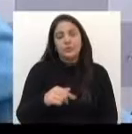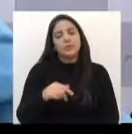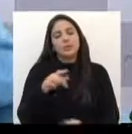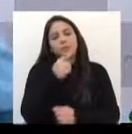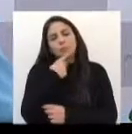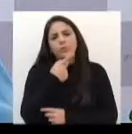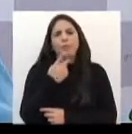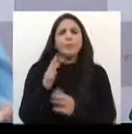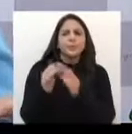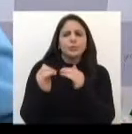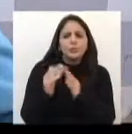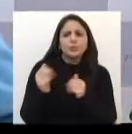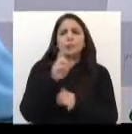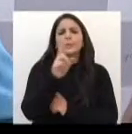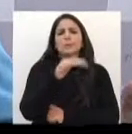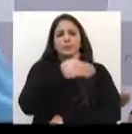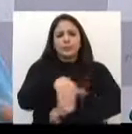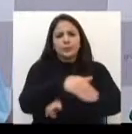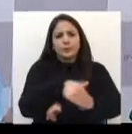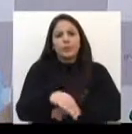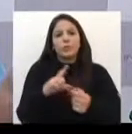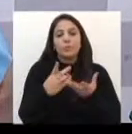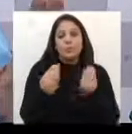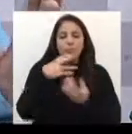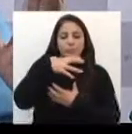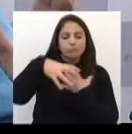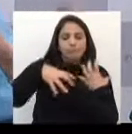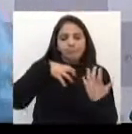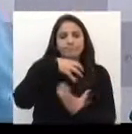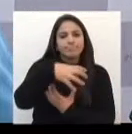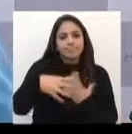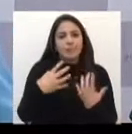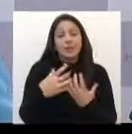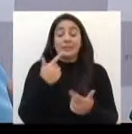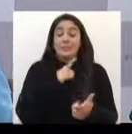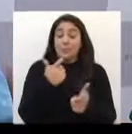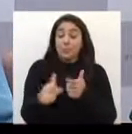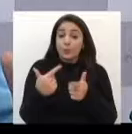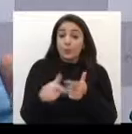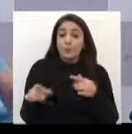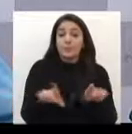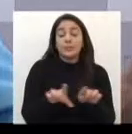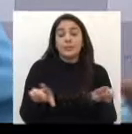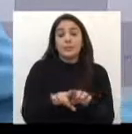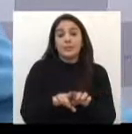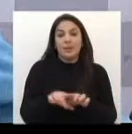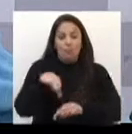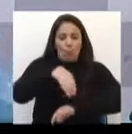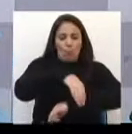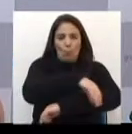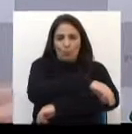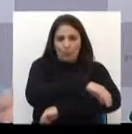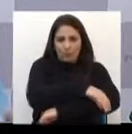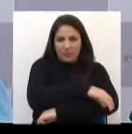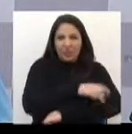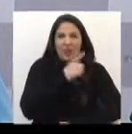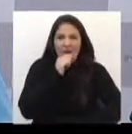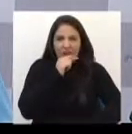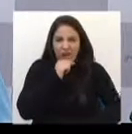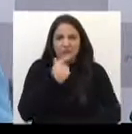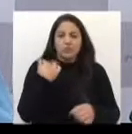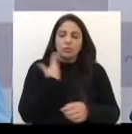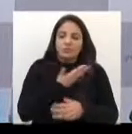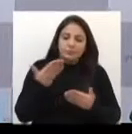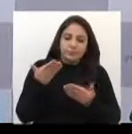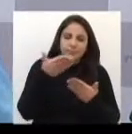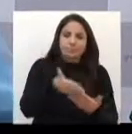nós passamos a intermediar vários conflitos lá. Eles têm um problema também de esgoto pluvial lá. Nós levamos o